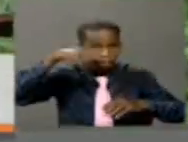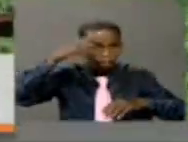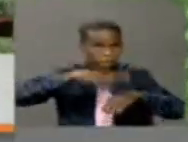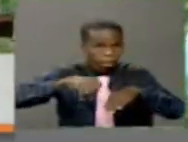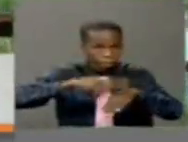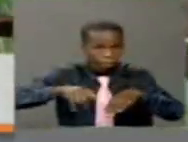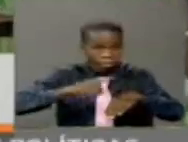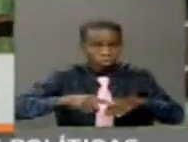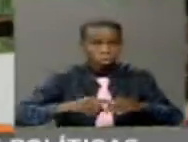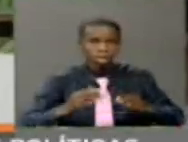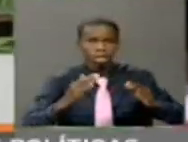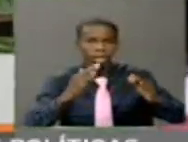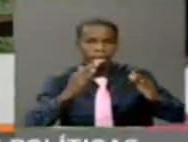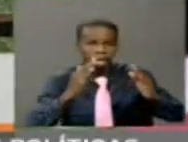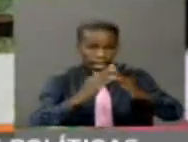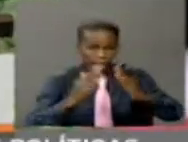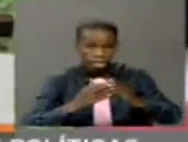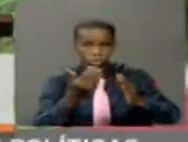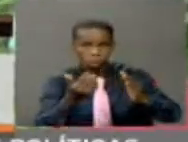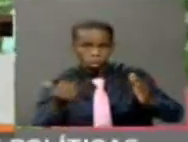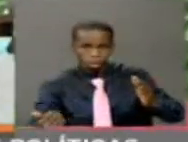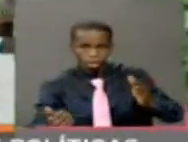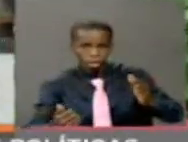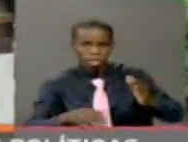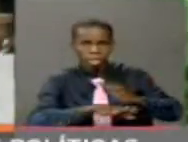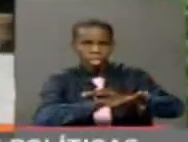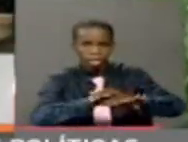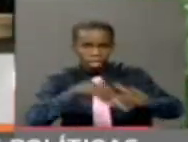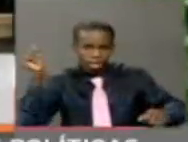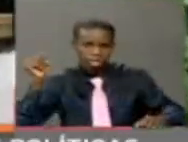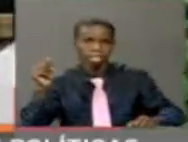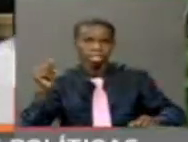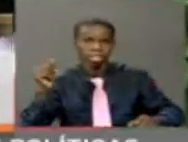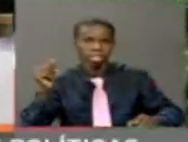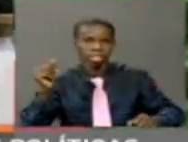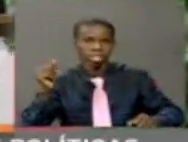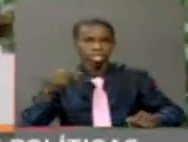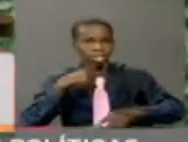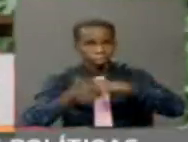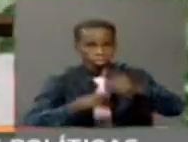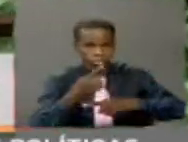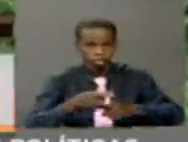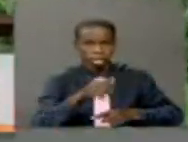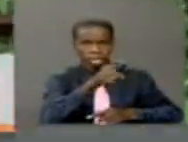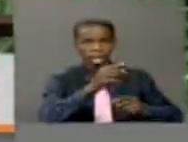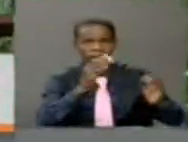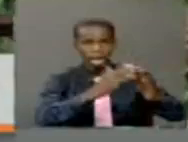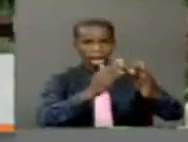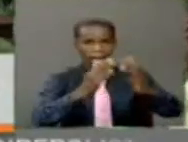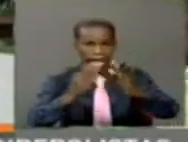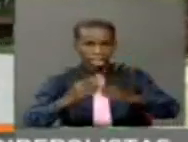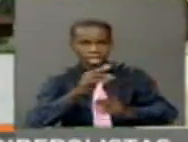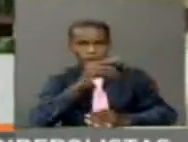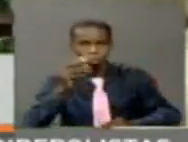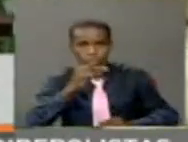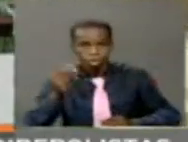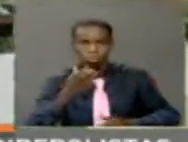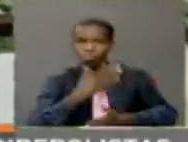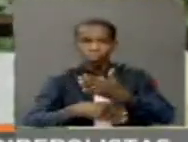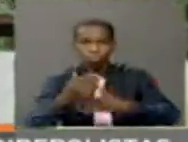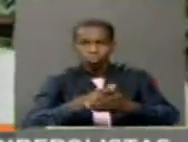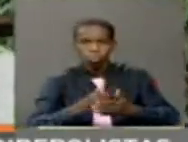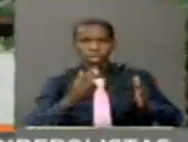que tinham de desobedecer, dar água, tudo deles também caíram com eles, foram